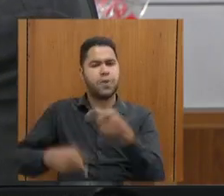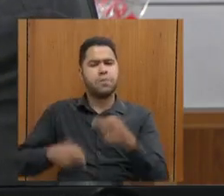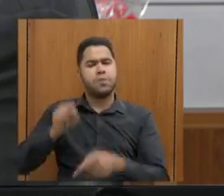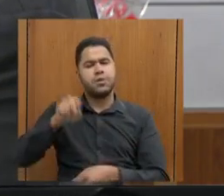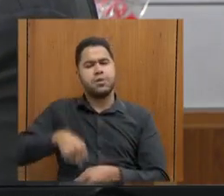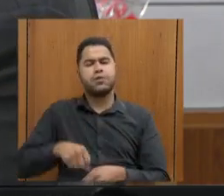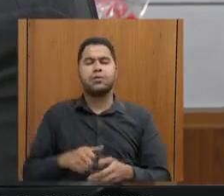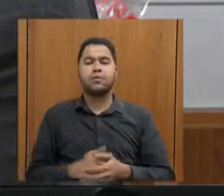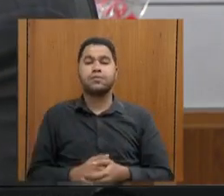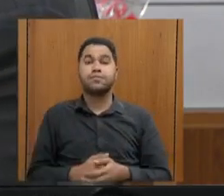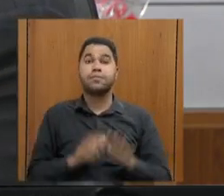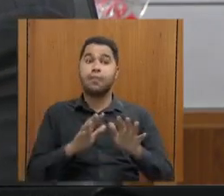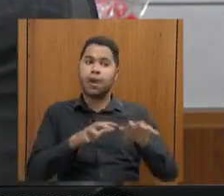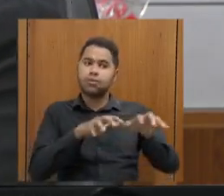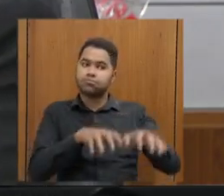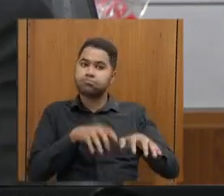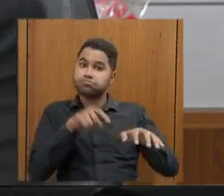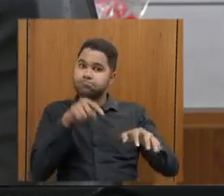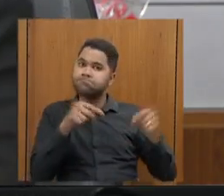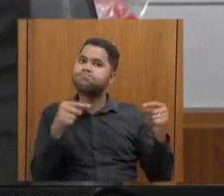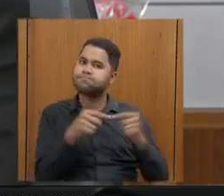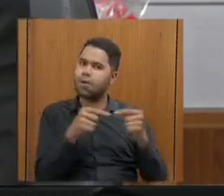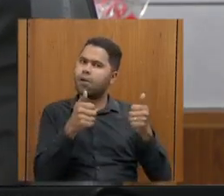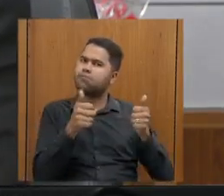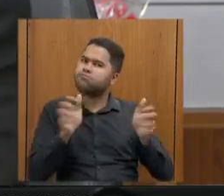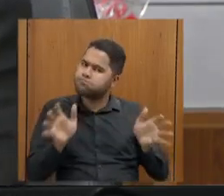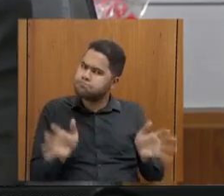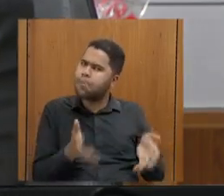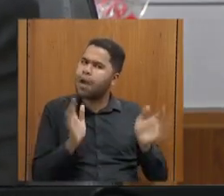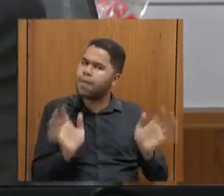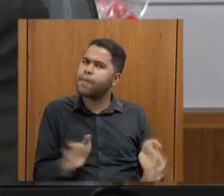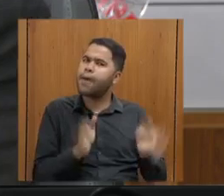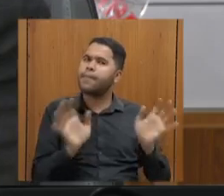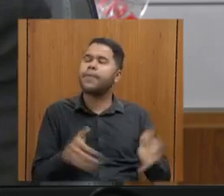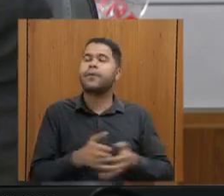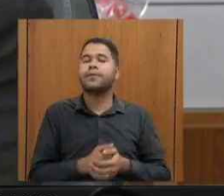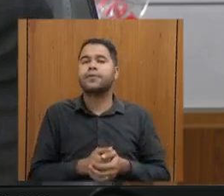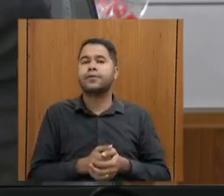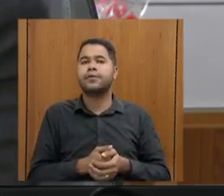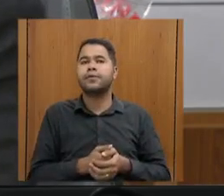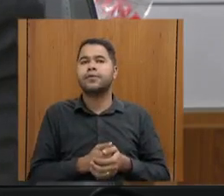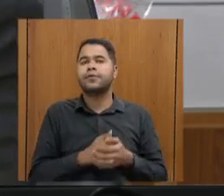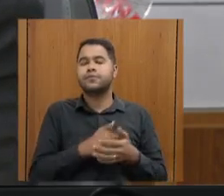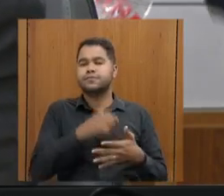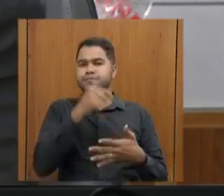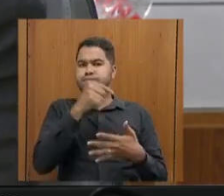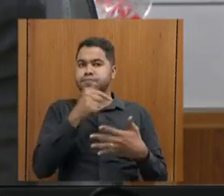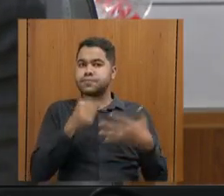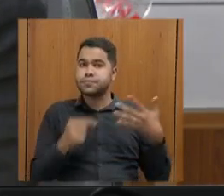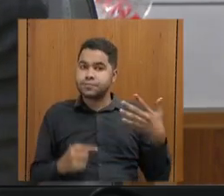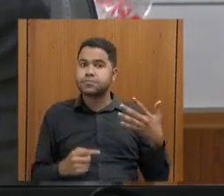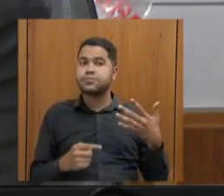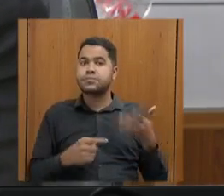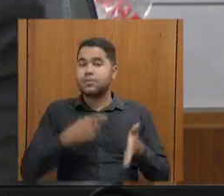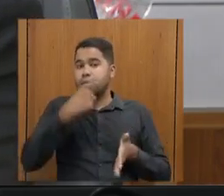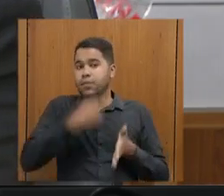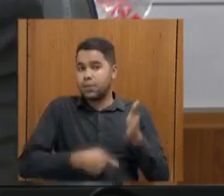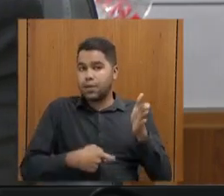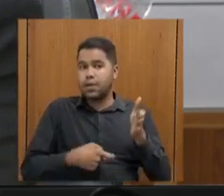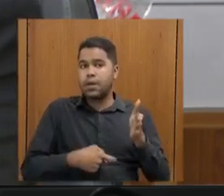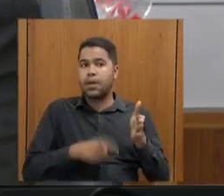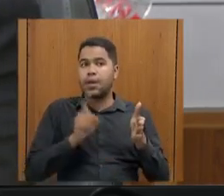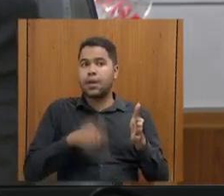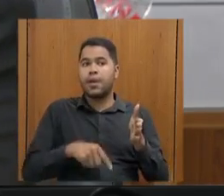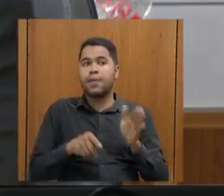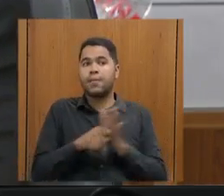EA boa mineração deve ser estimulado o próximo Sumiço de tributação o imposto